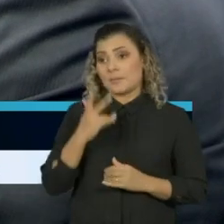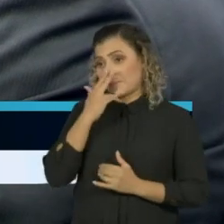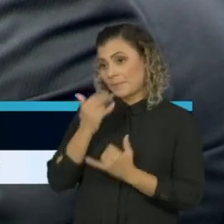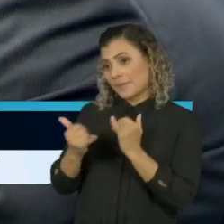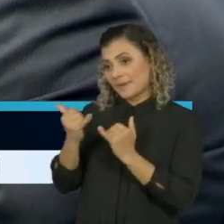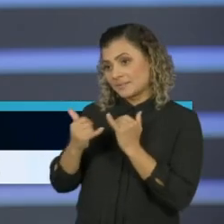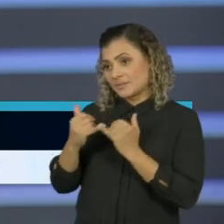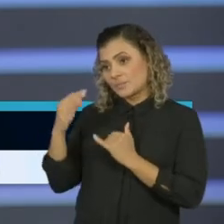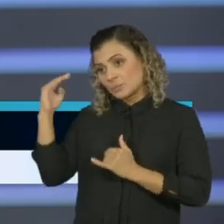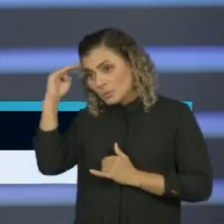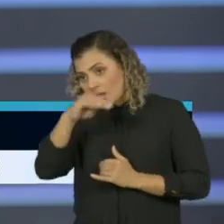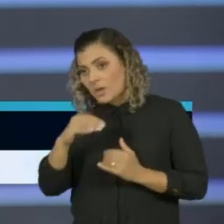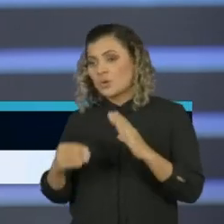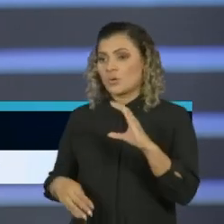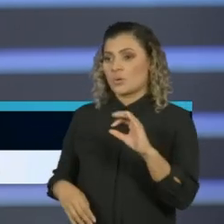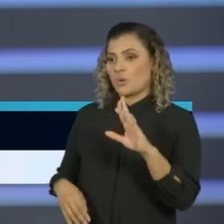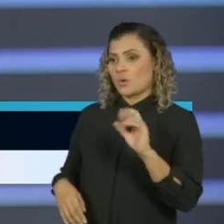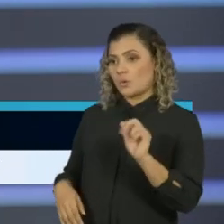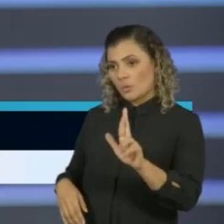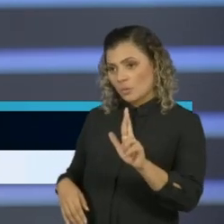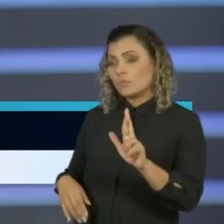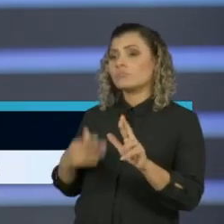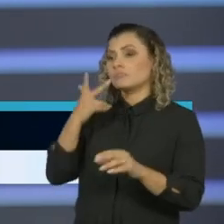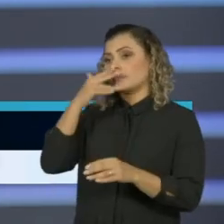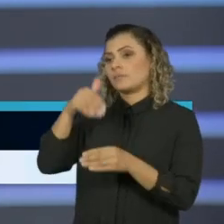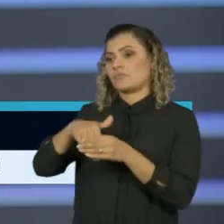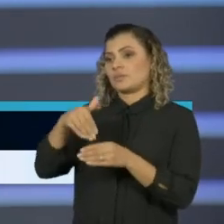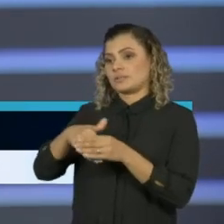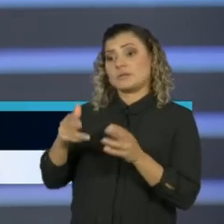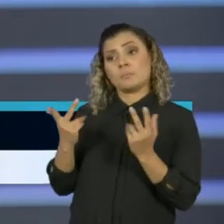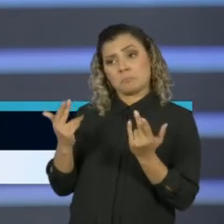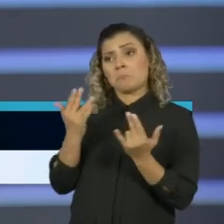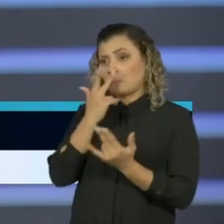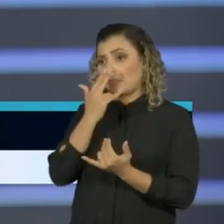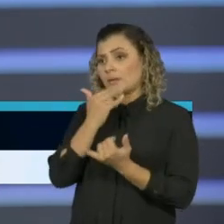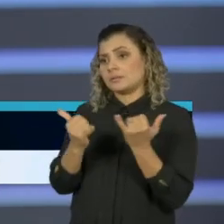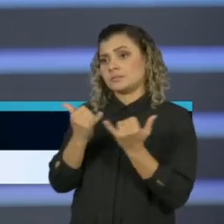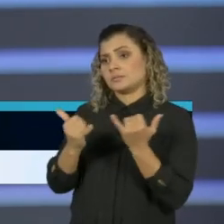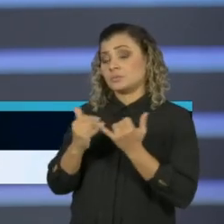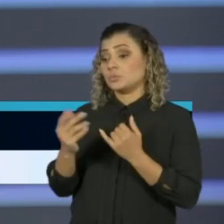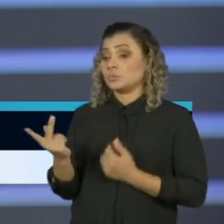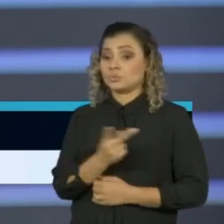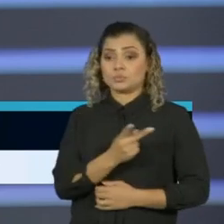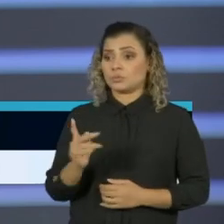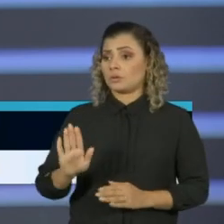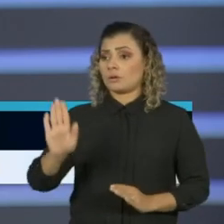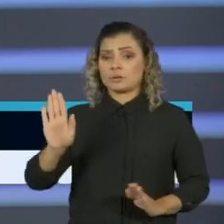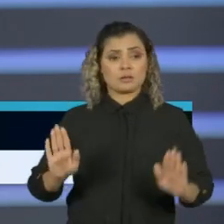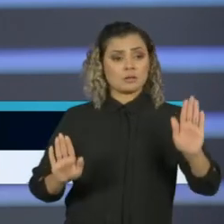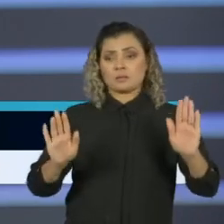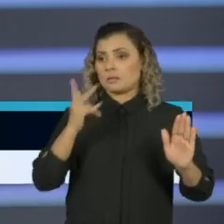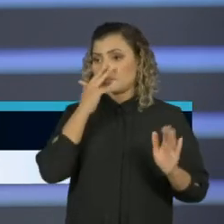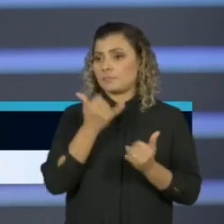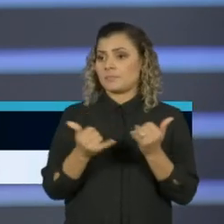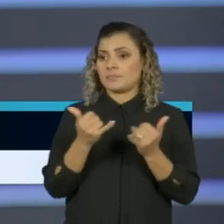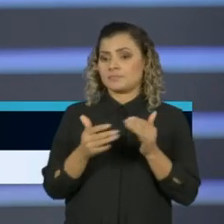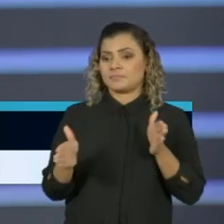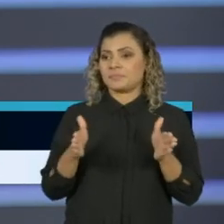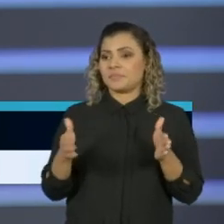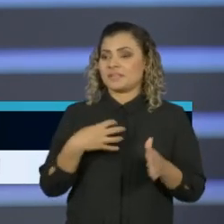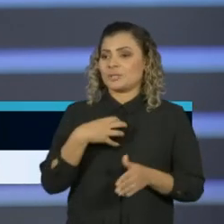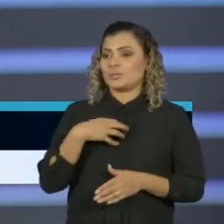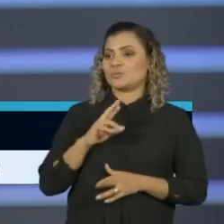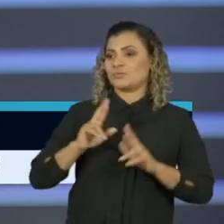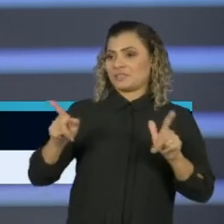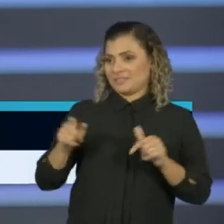uma semelhança do ponto de vista da eleição, pré-governo. Os dois foram candidatos e foram eleitos num momento muito particular da vida